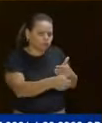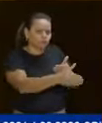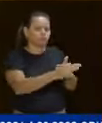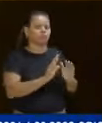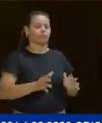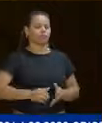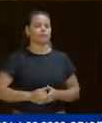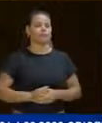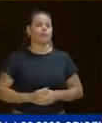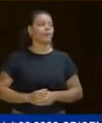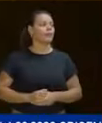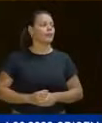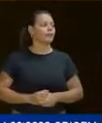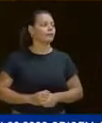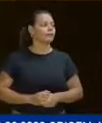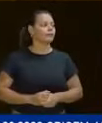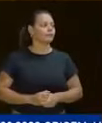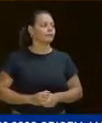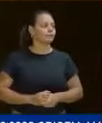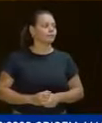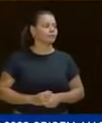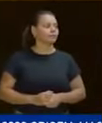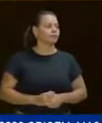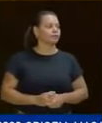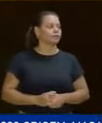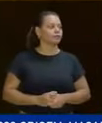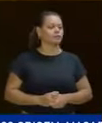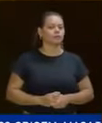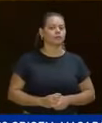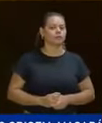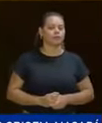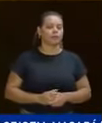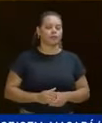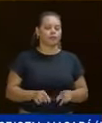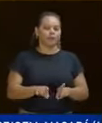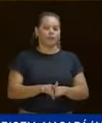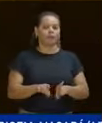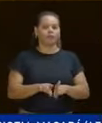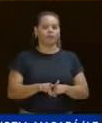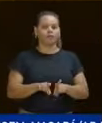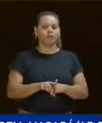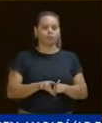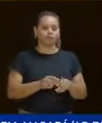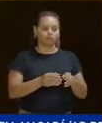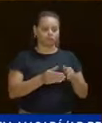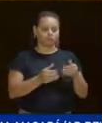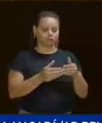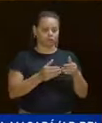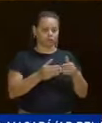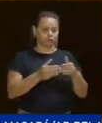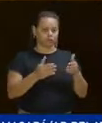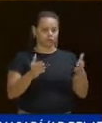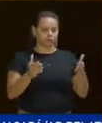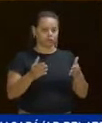no pedido, no registro de candidatura, nós fomos verificar os códigos